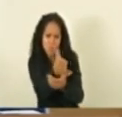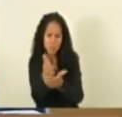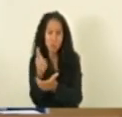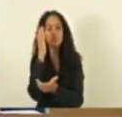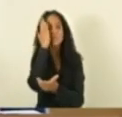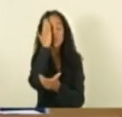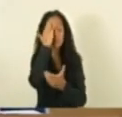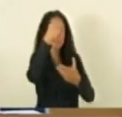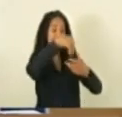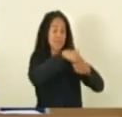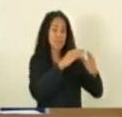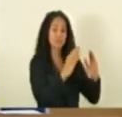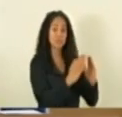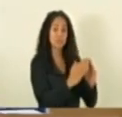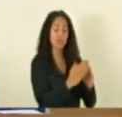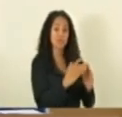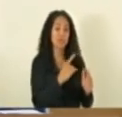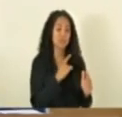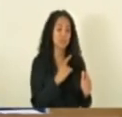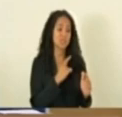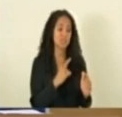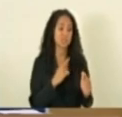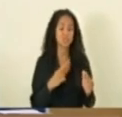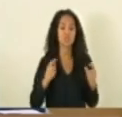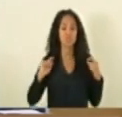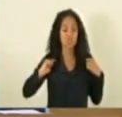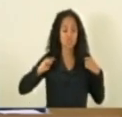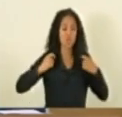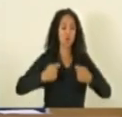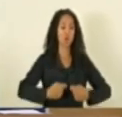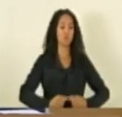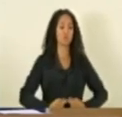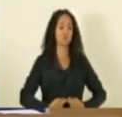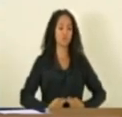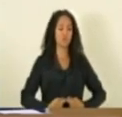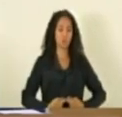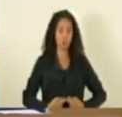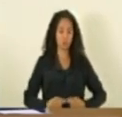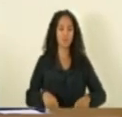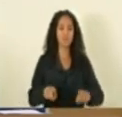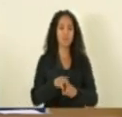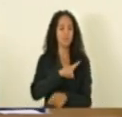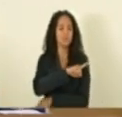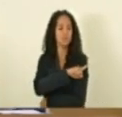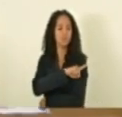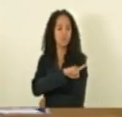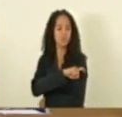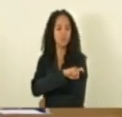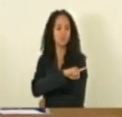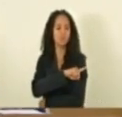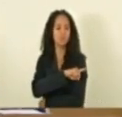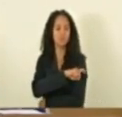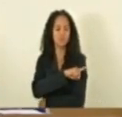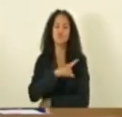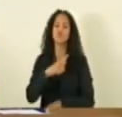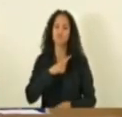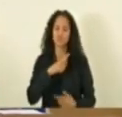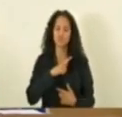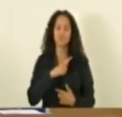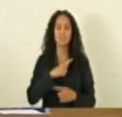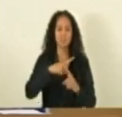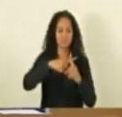casa, Freitas, um uniforme que tinha uma suástica. Ela tinha dentro de casa um uniforme que tinha uma suástica.